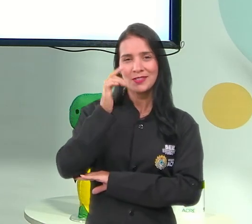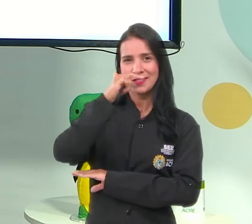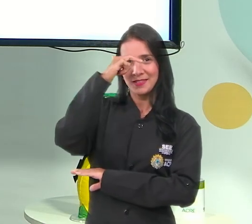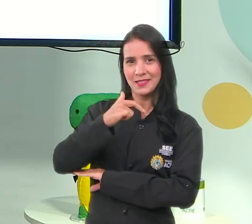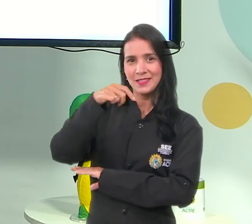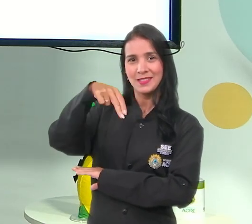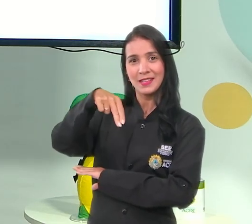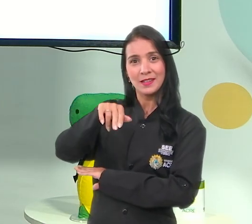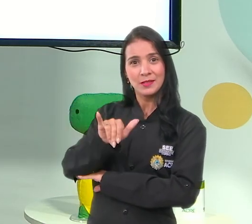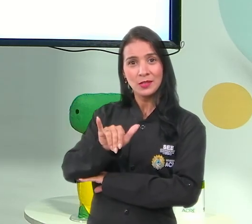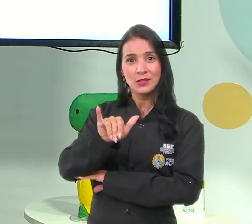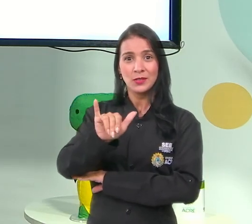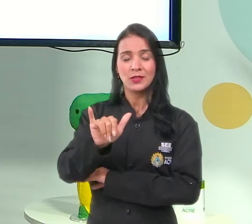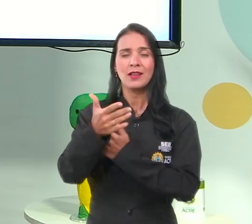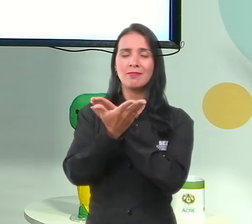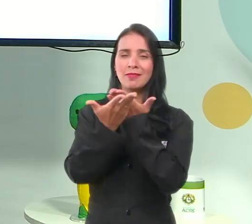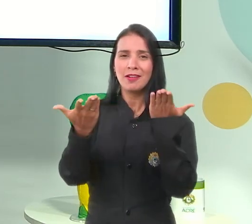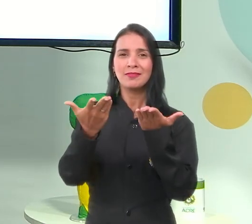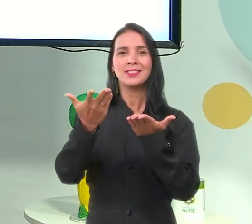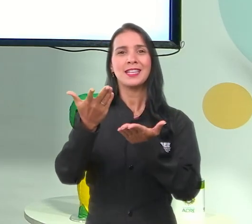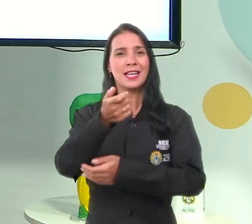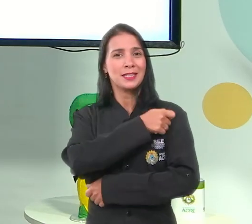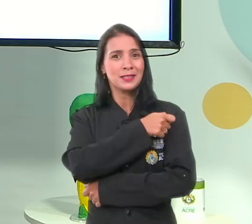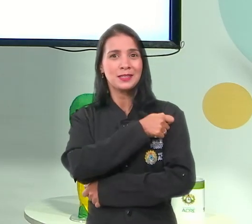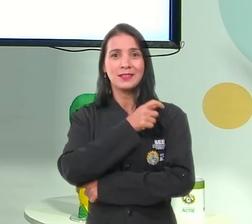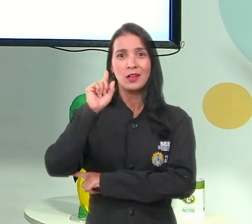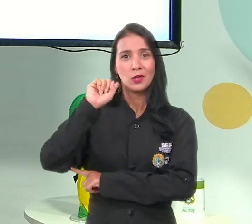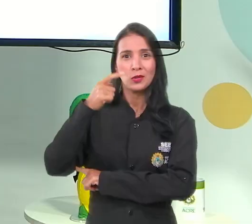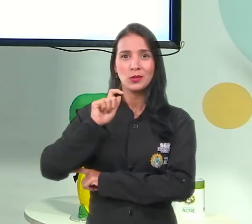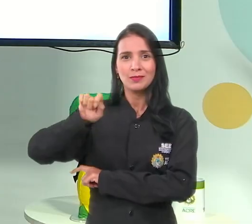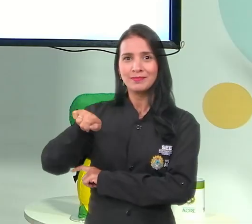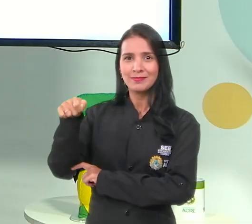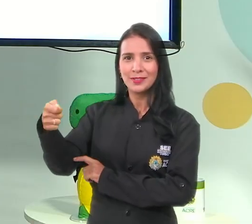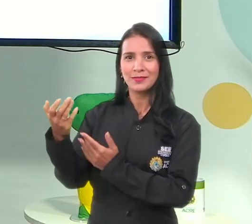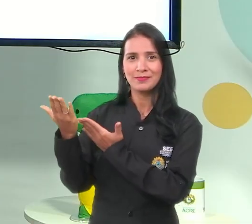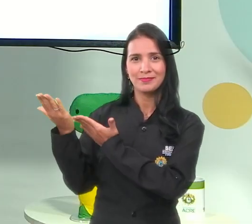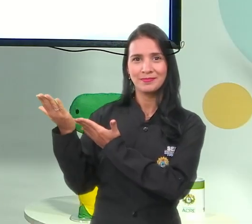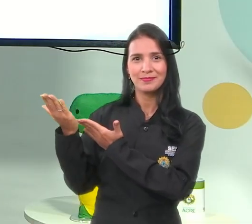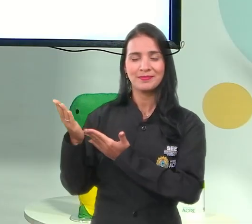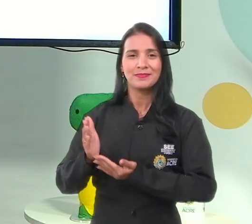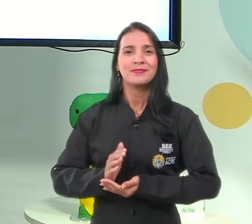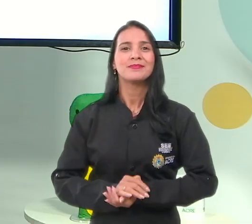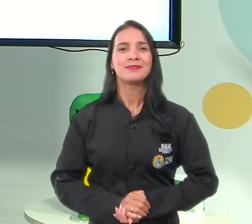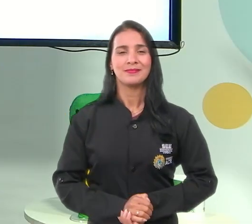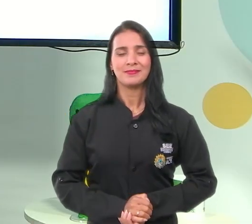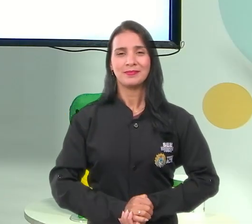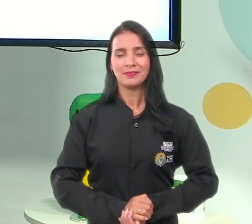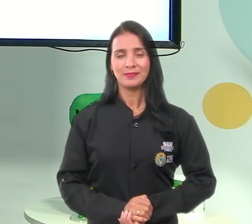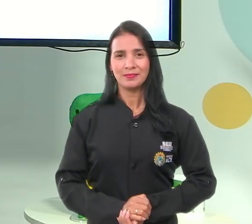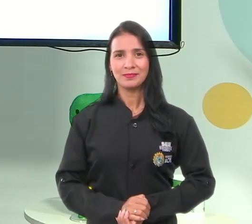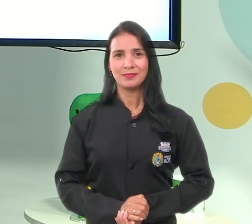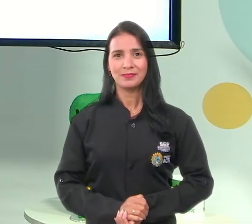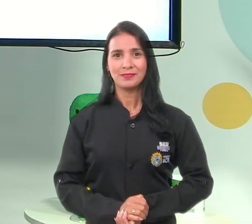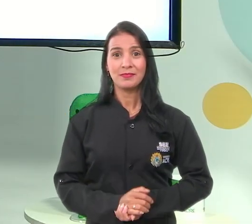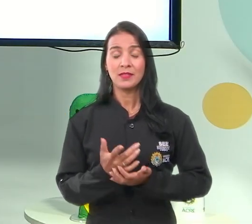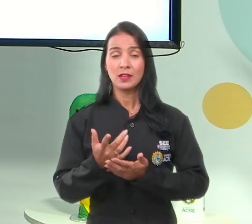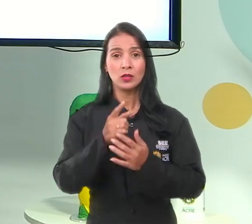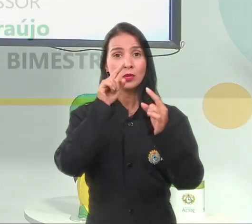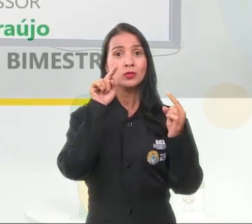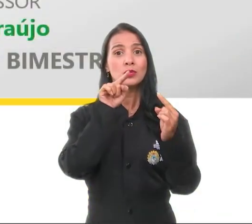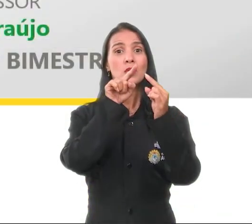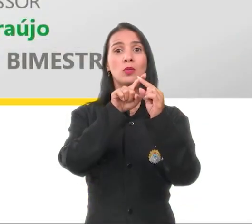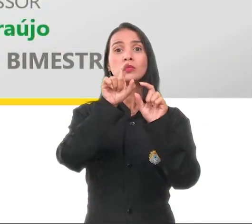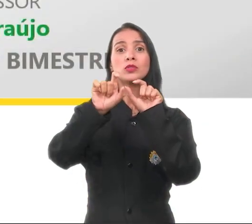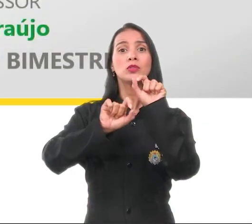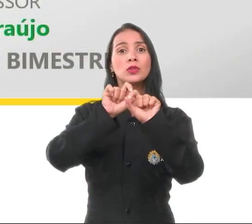professor Ney Araújo e para todos os alunos surdos, este é o meu sinal. E o objeto de conhecimento